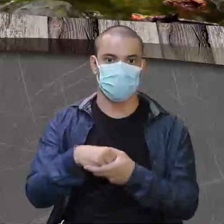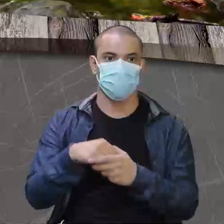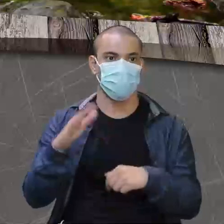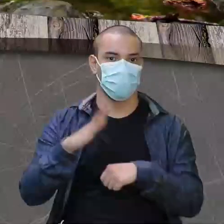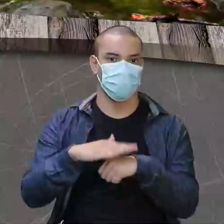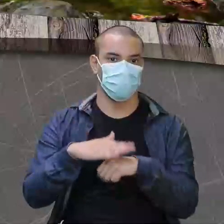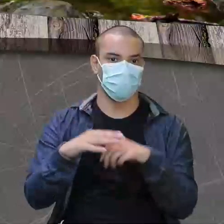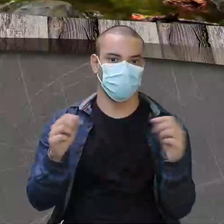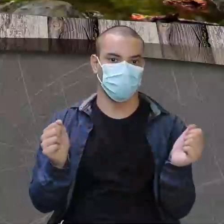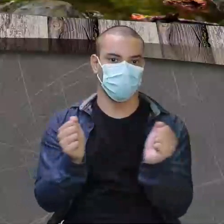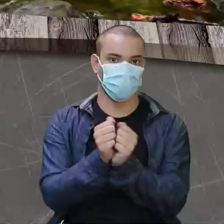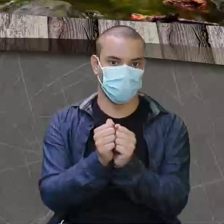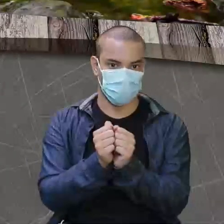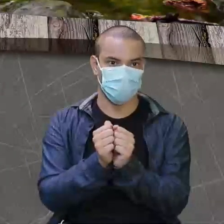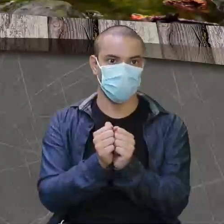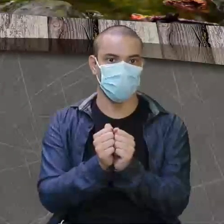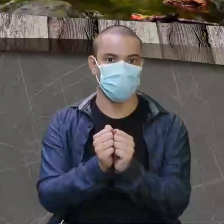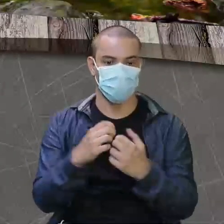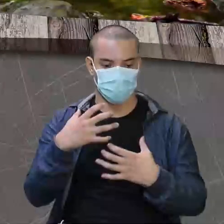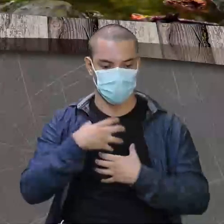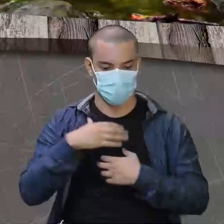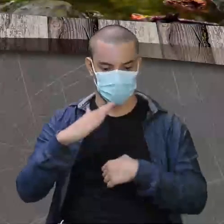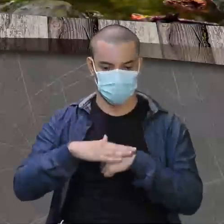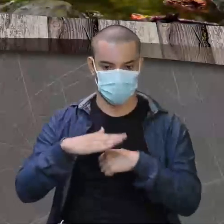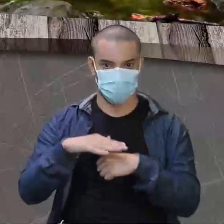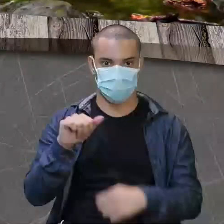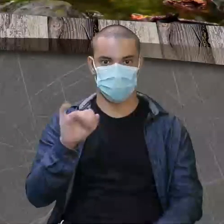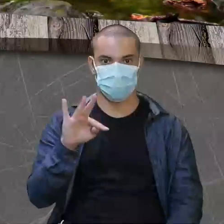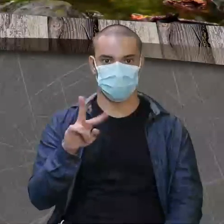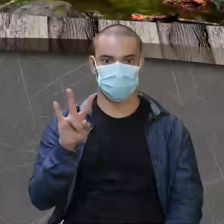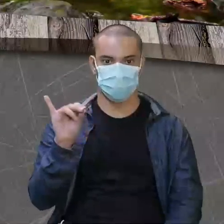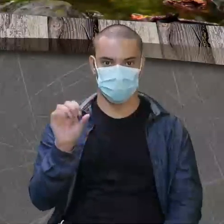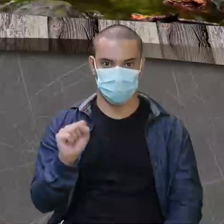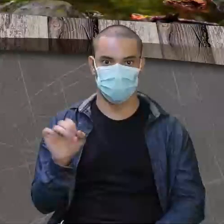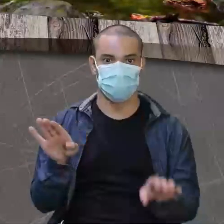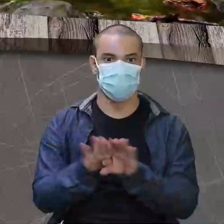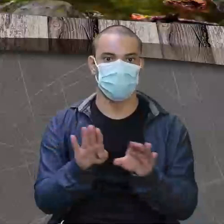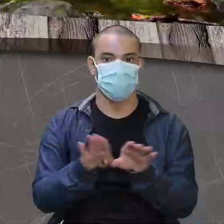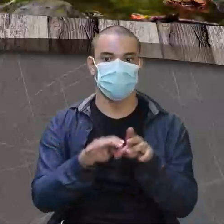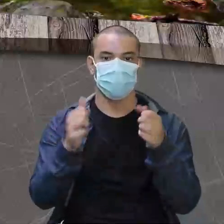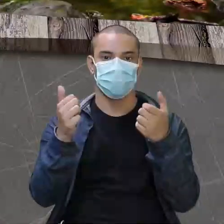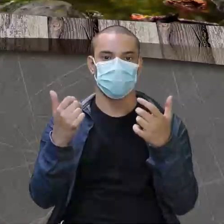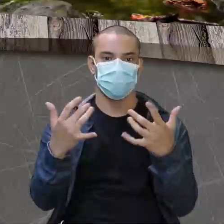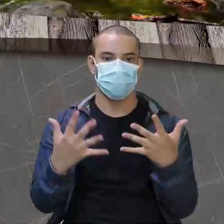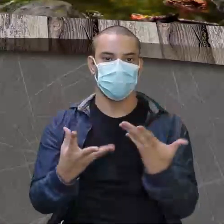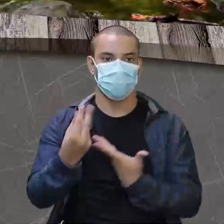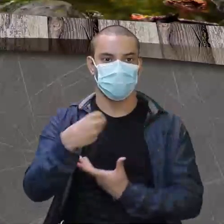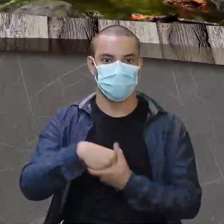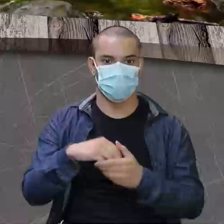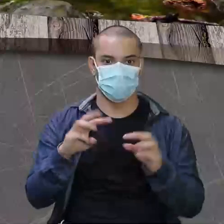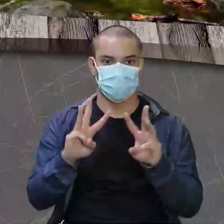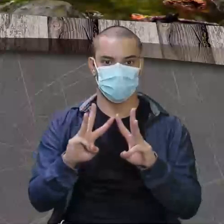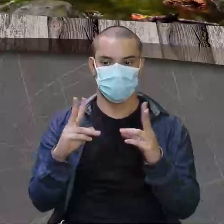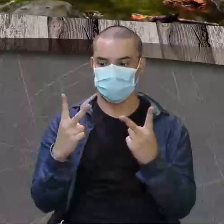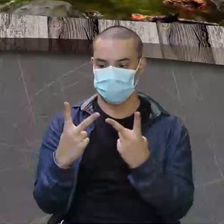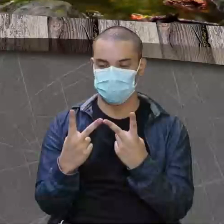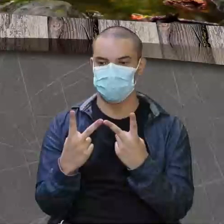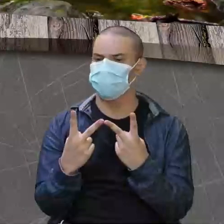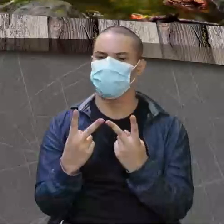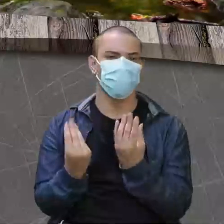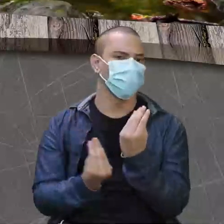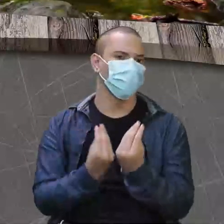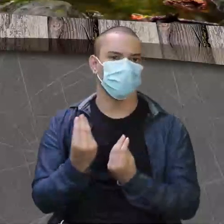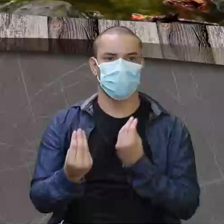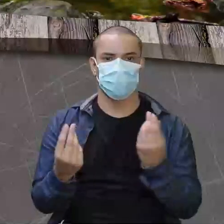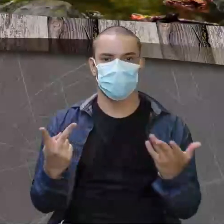úteis para manter esses organismos ativos. E a gente falou sobre o ciclo da matéria, e a gente viu que o ciclo da matéria, ele